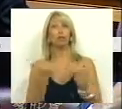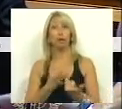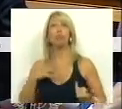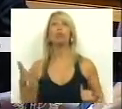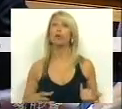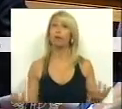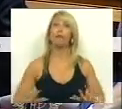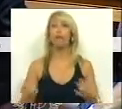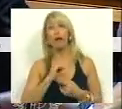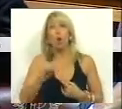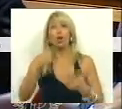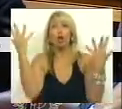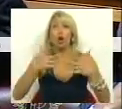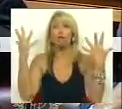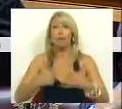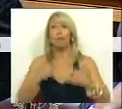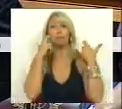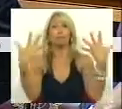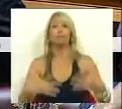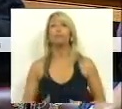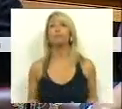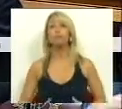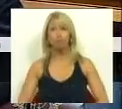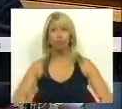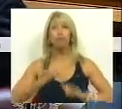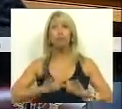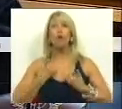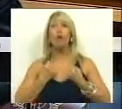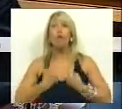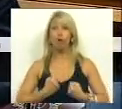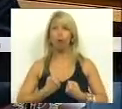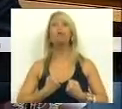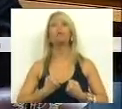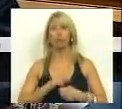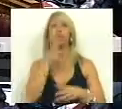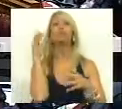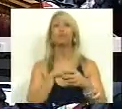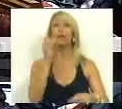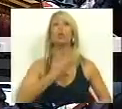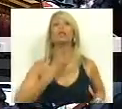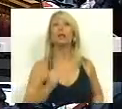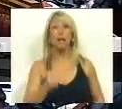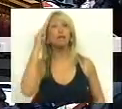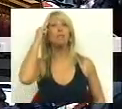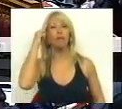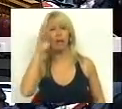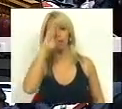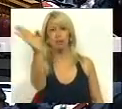contra este orçamento. Sobressalto que é tão forte que até atingiu o CDS Madeira, como muito bem sabe.